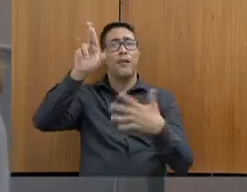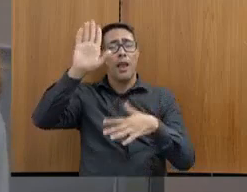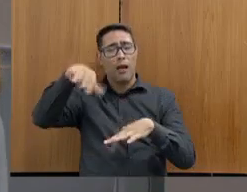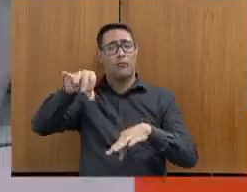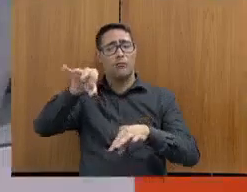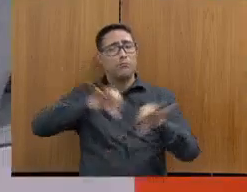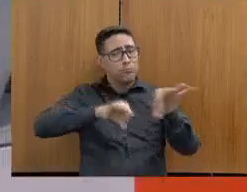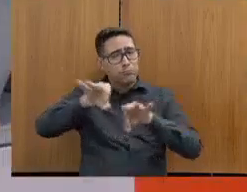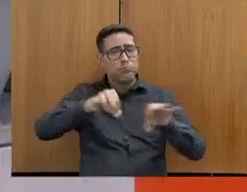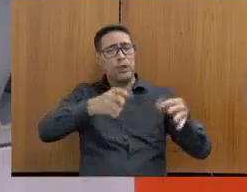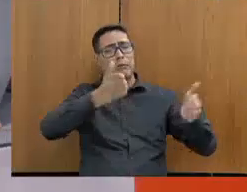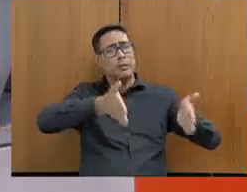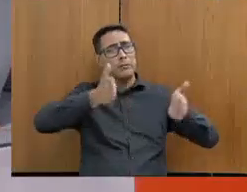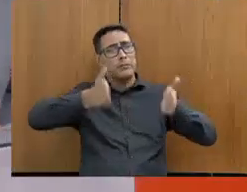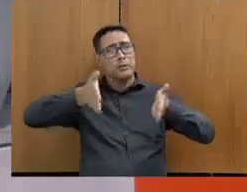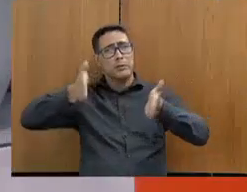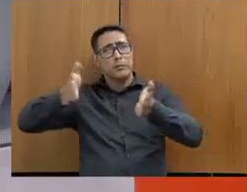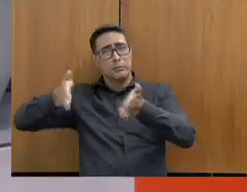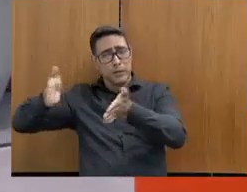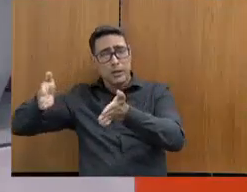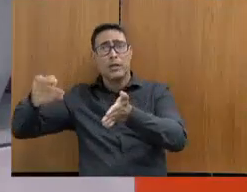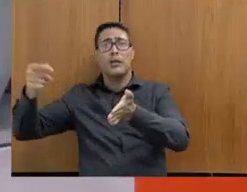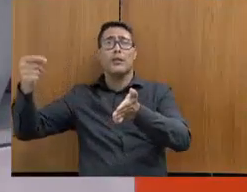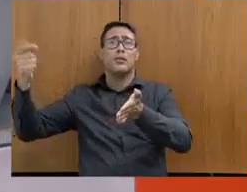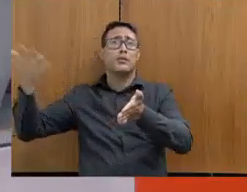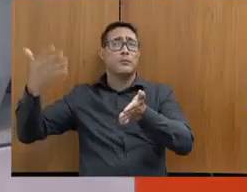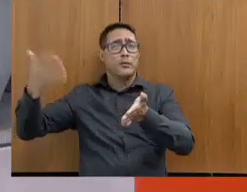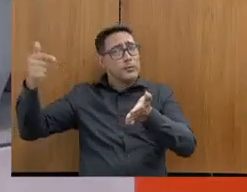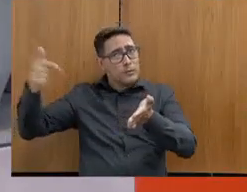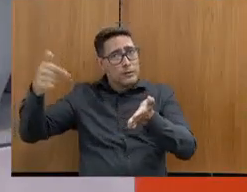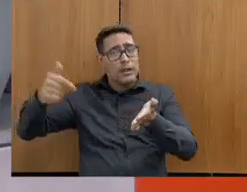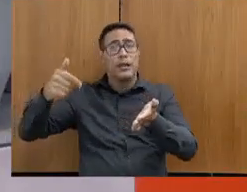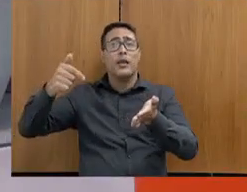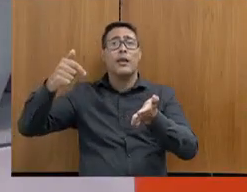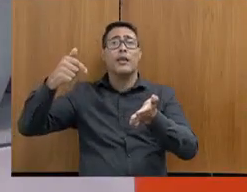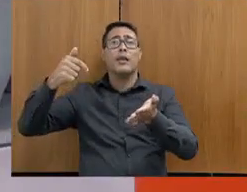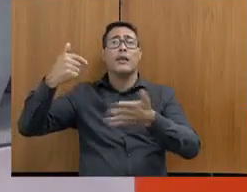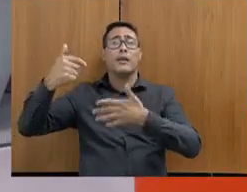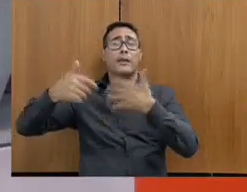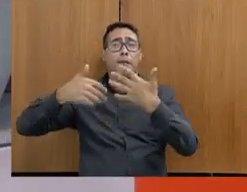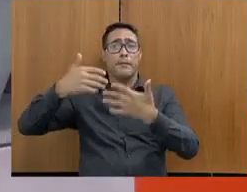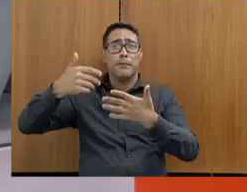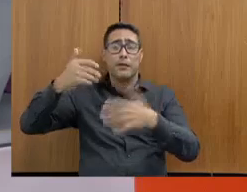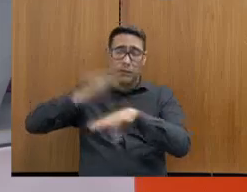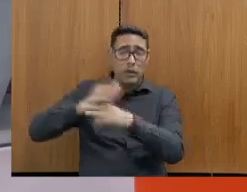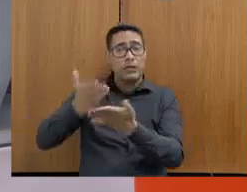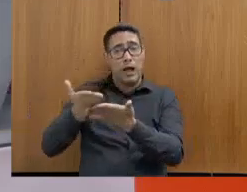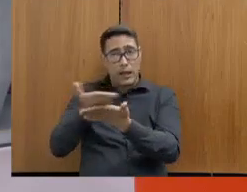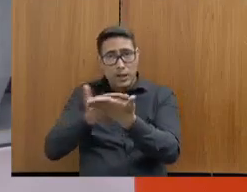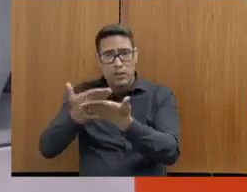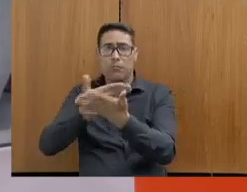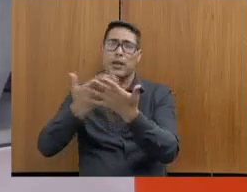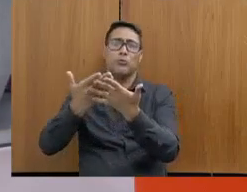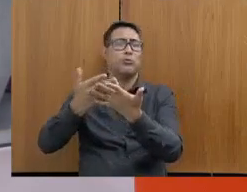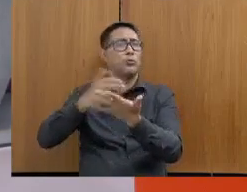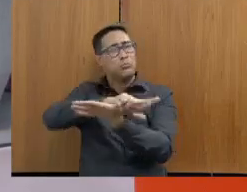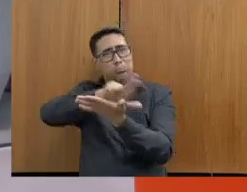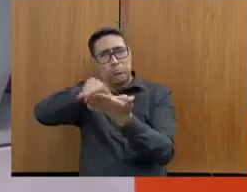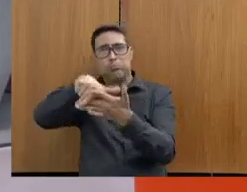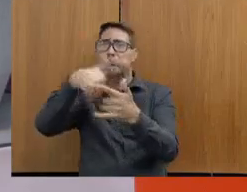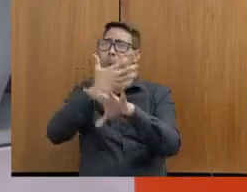né uma ação estratégica é um processo é aqui é para além né do atendimento multidisciplinar a mulher